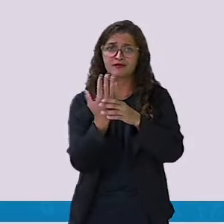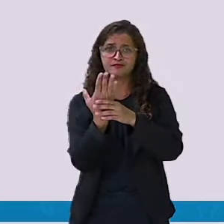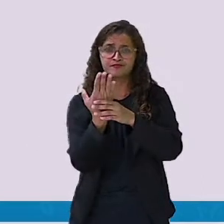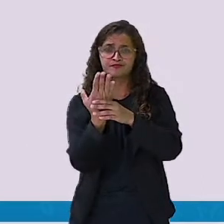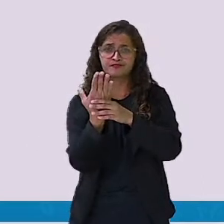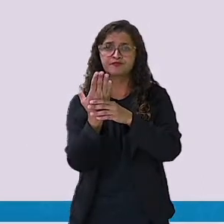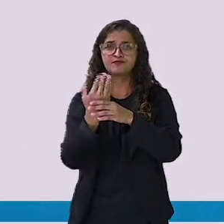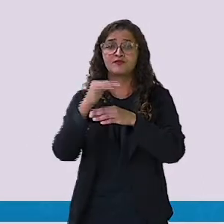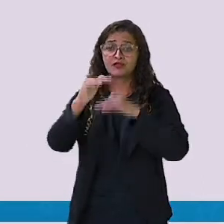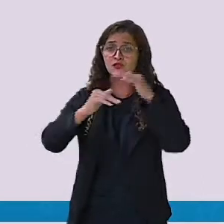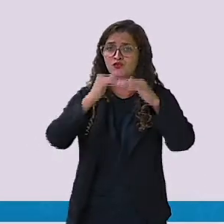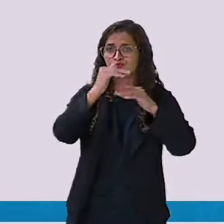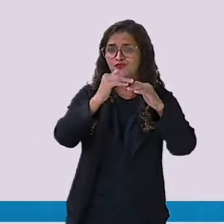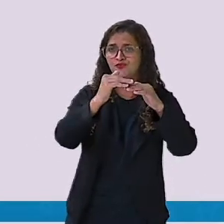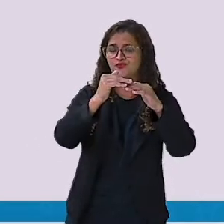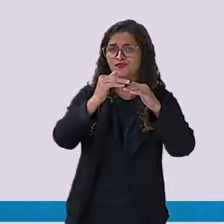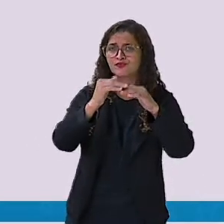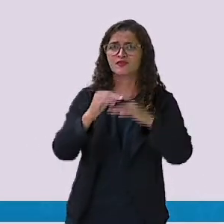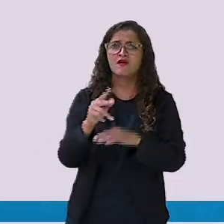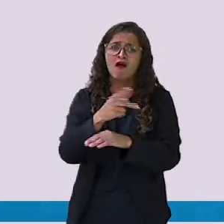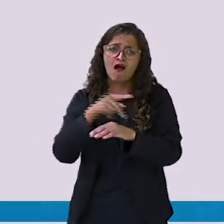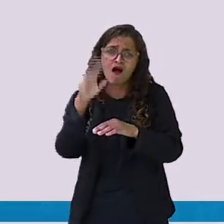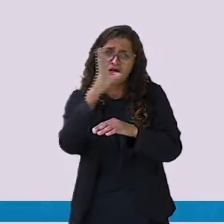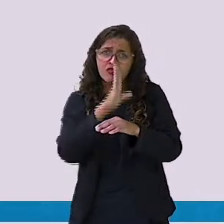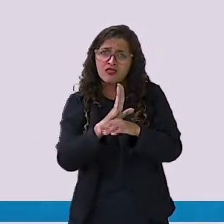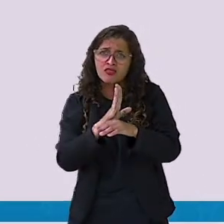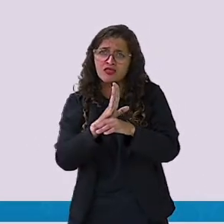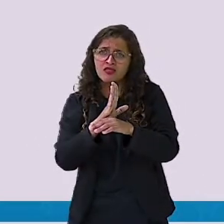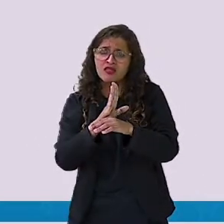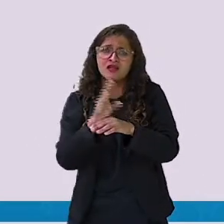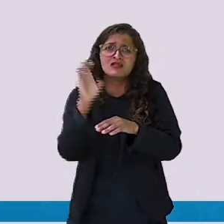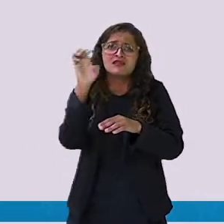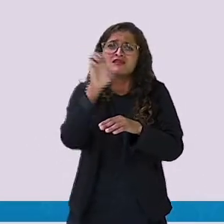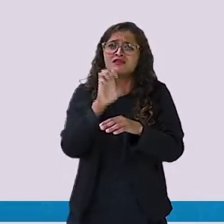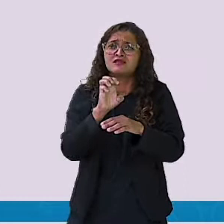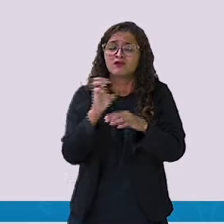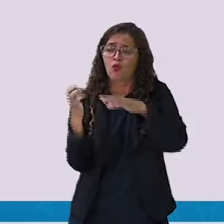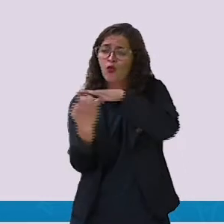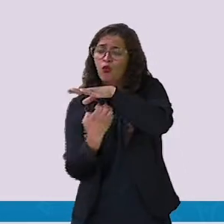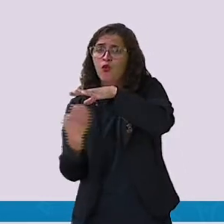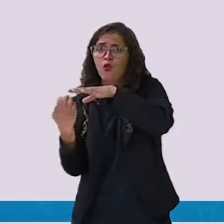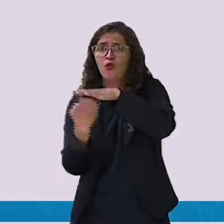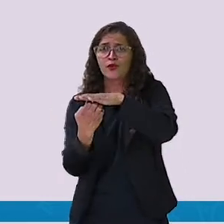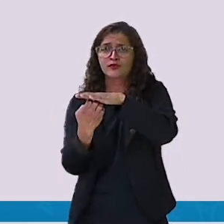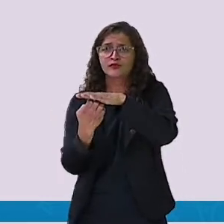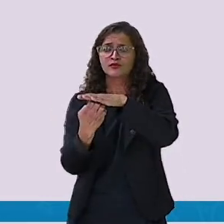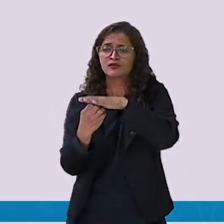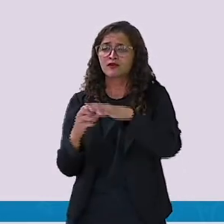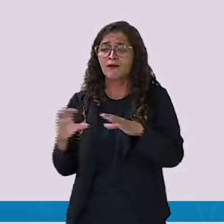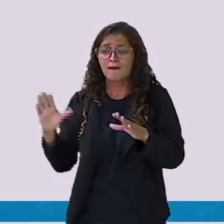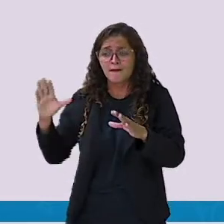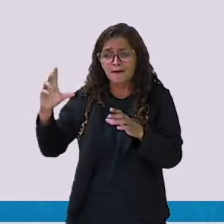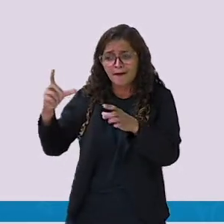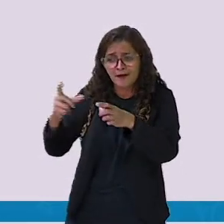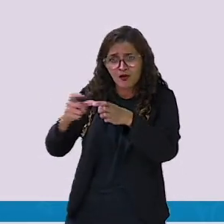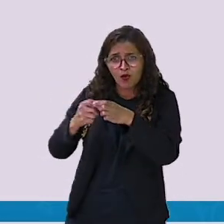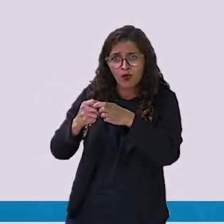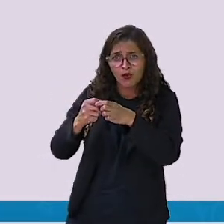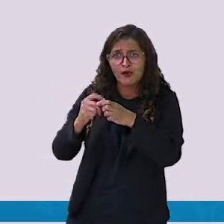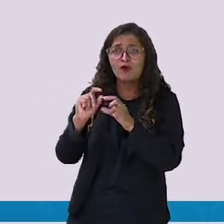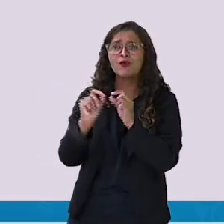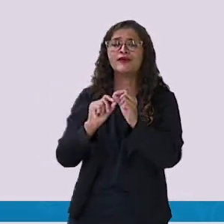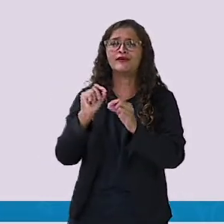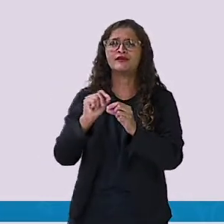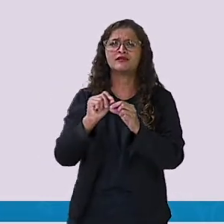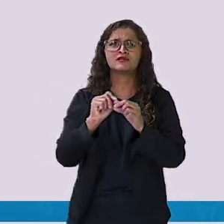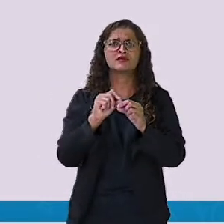brasileiros é composta de pequenas e médias indústrias. São elas que empregam a maioria dos